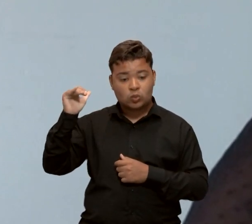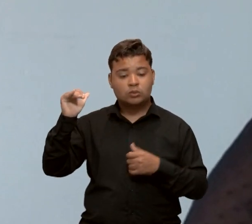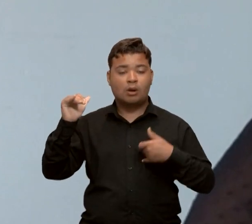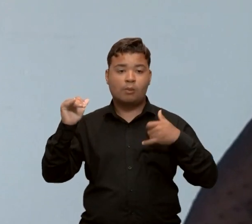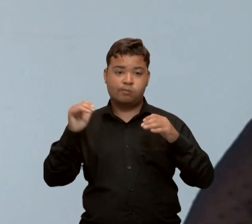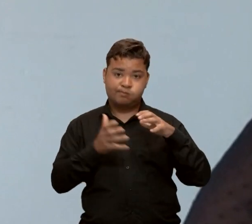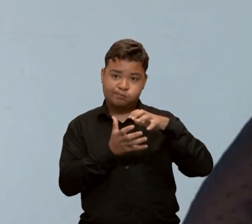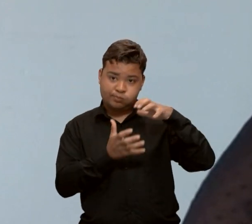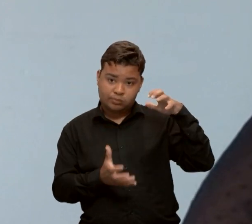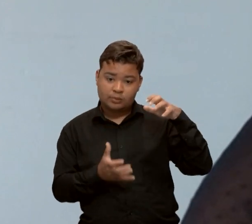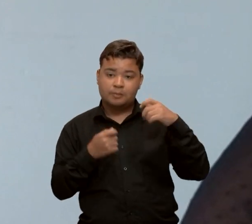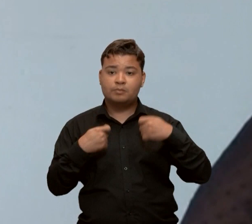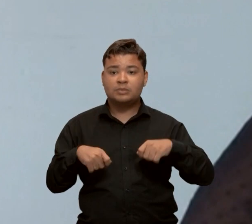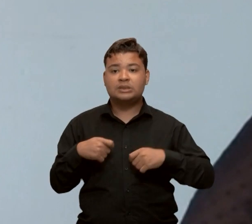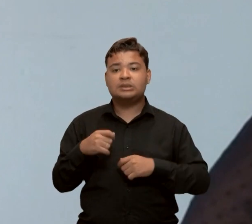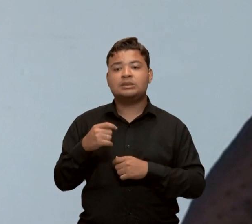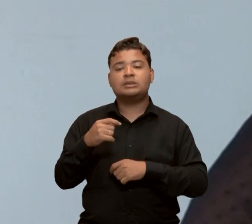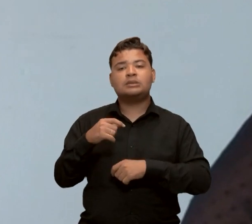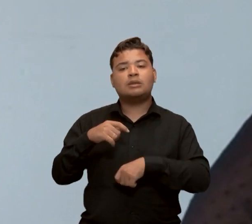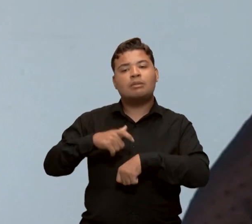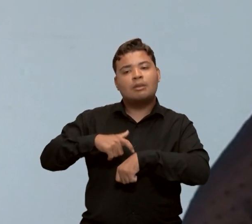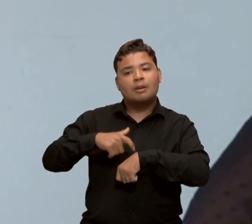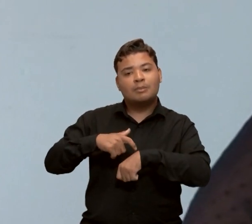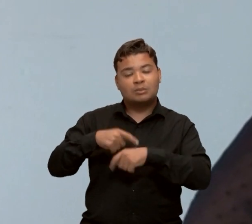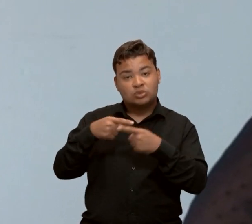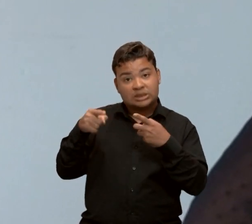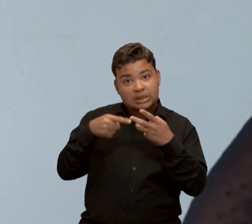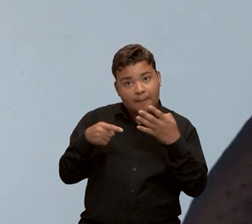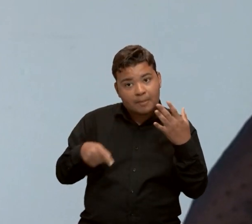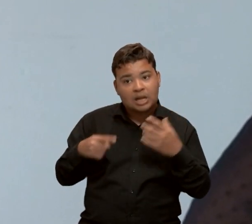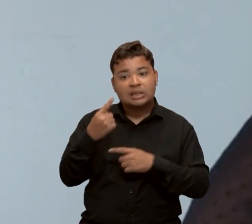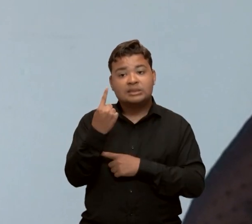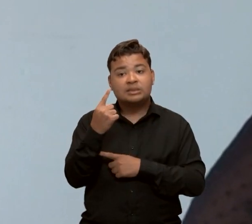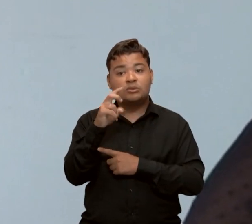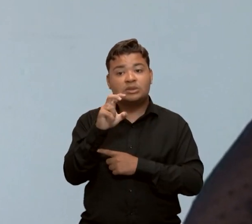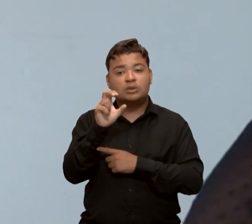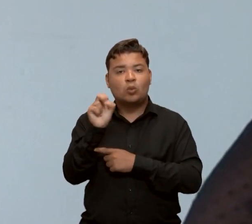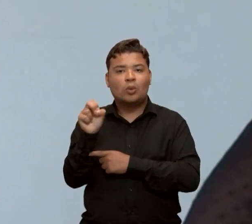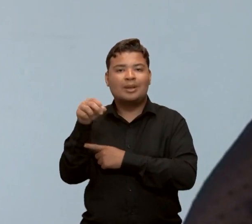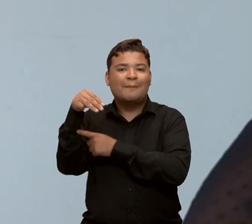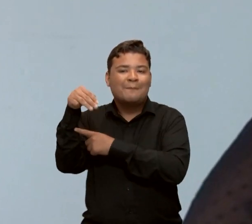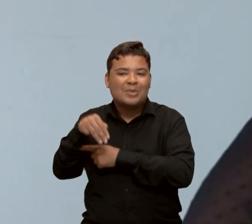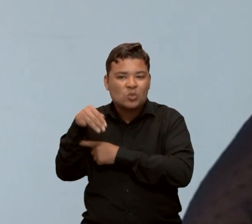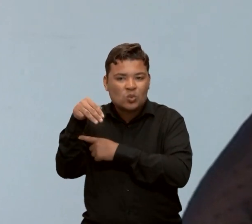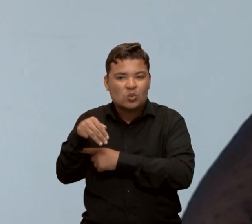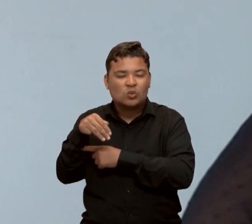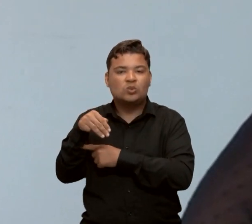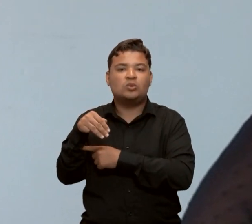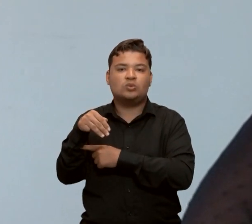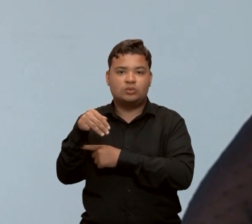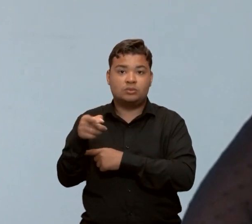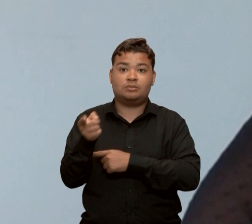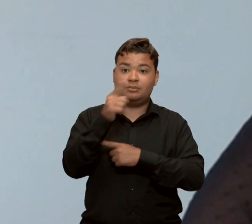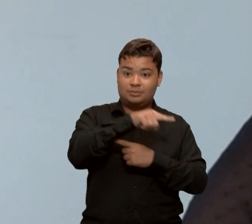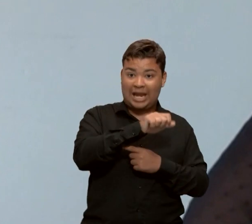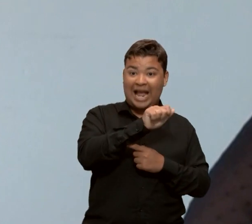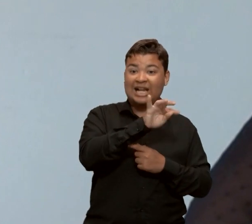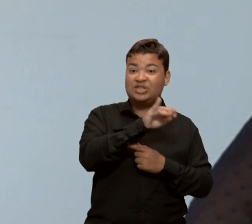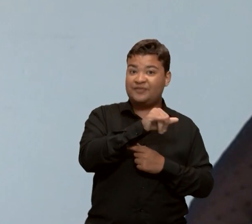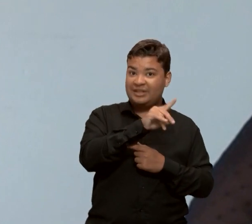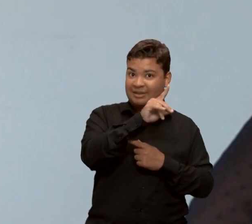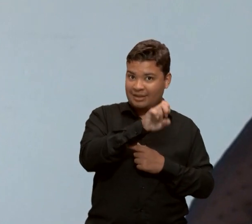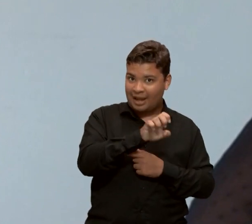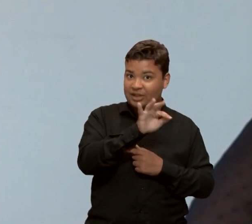menos 150 minutos por semana de atividade física, né? E que